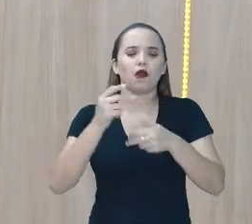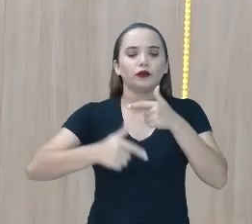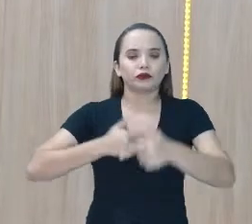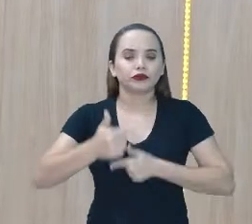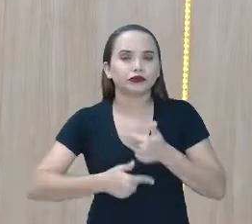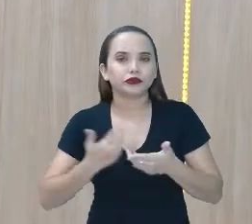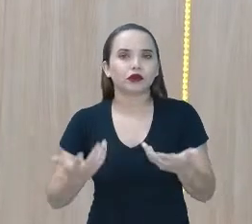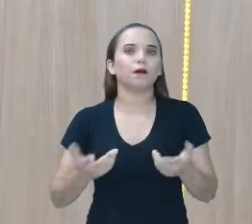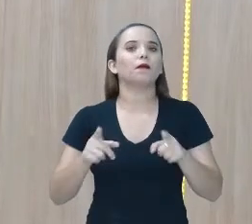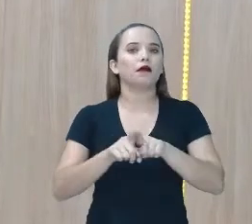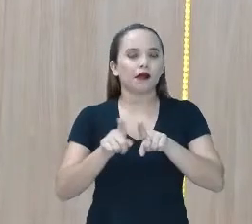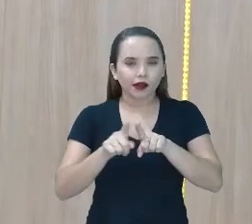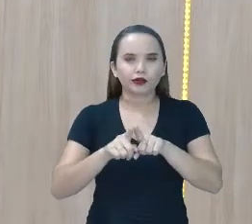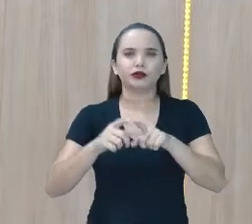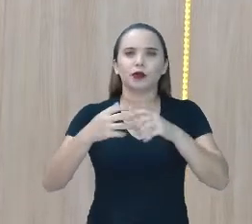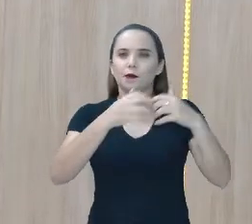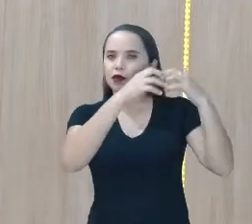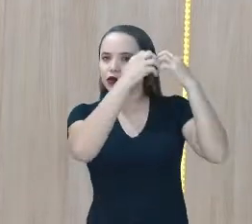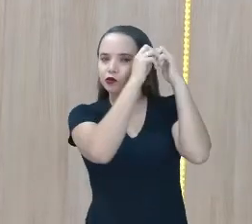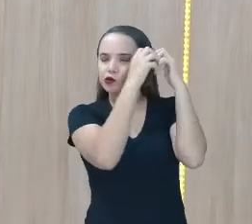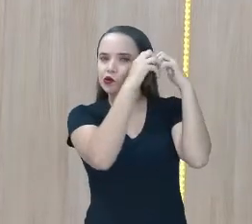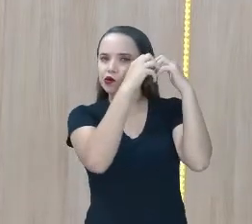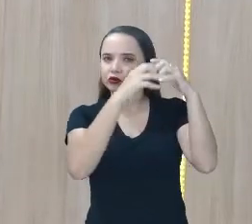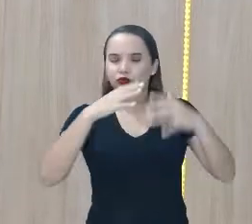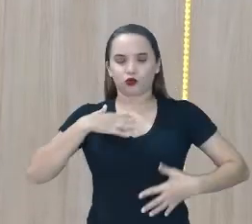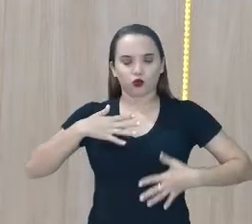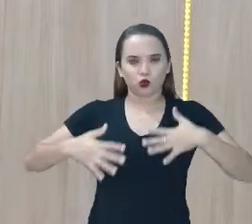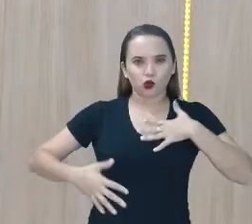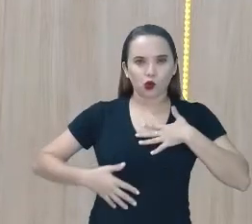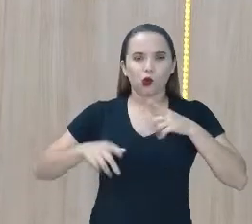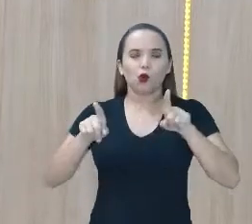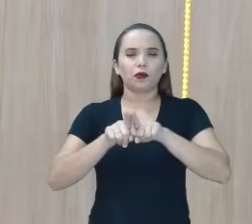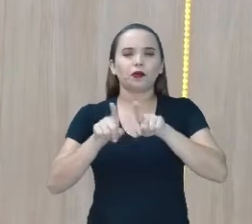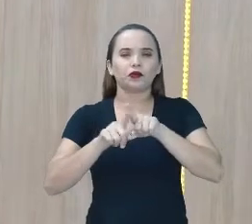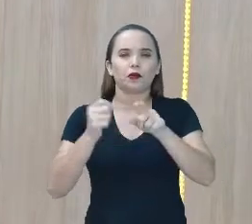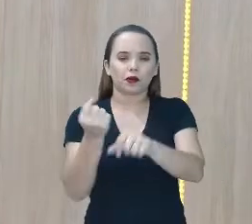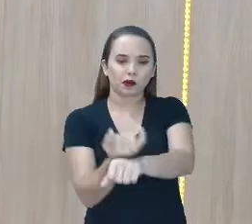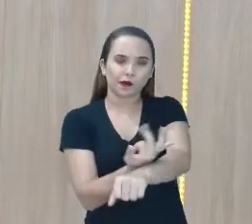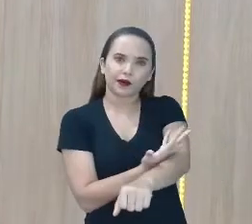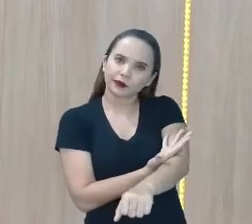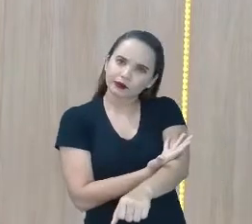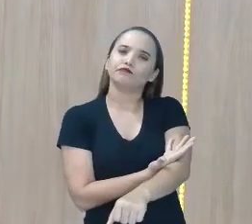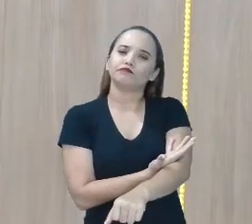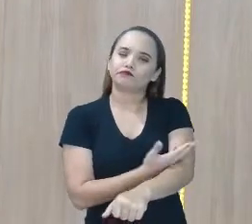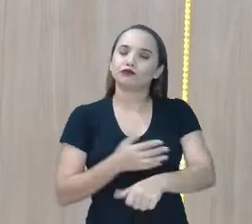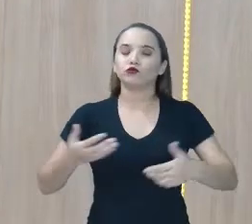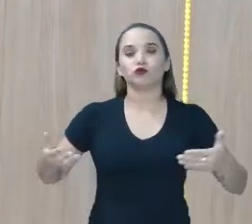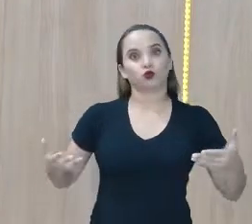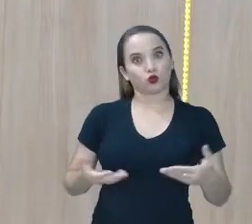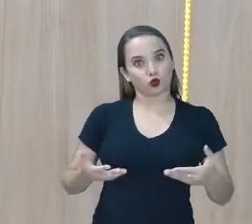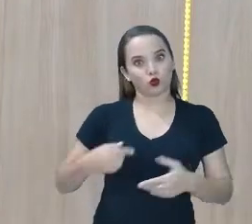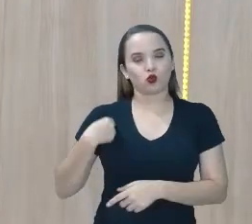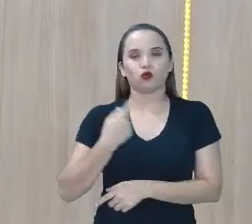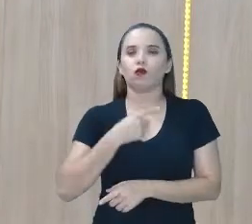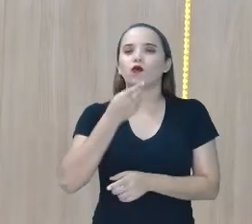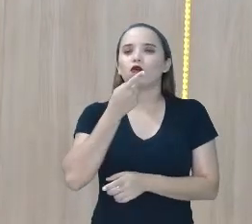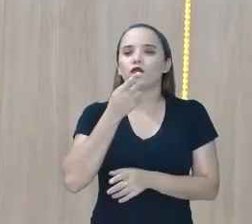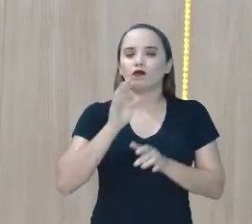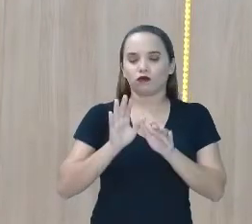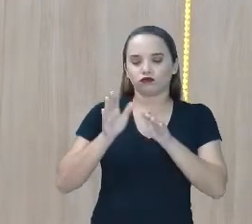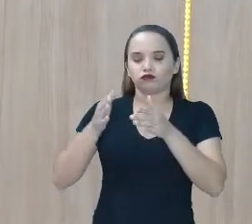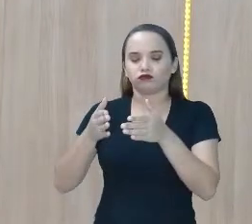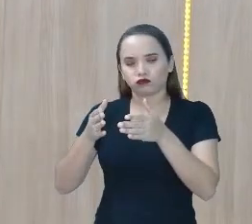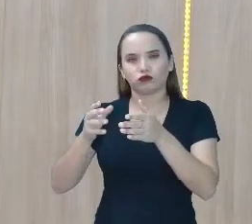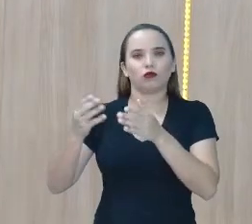essa relação da cognição, do corpo com a emoção, Hoje nós vamos falar sobre as áreas específicas